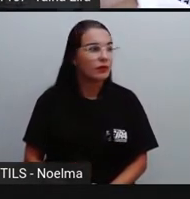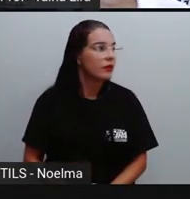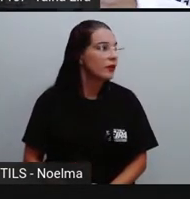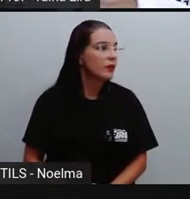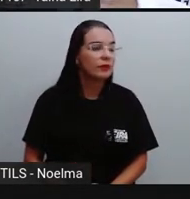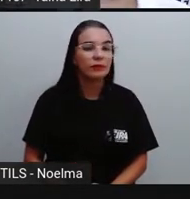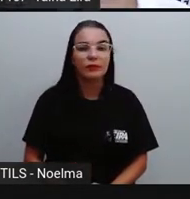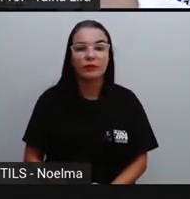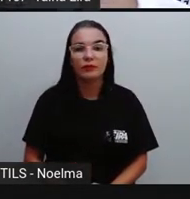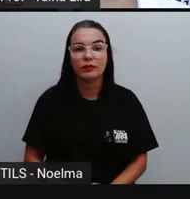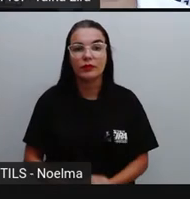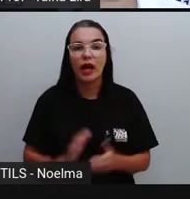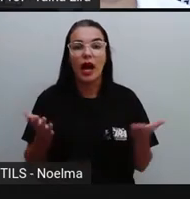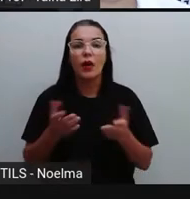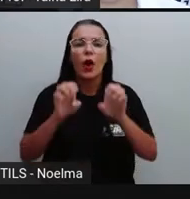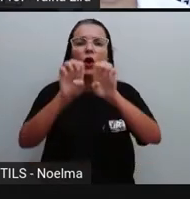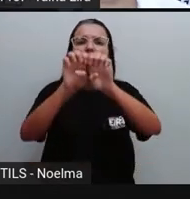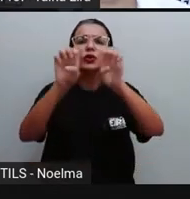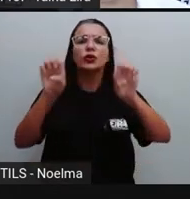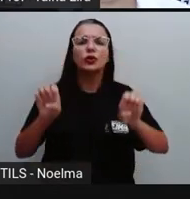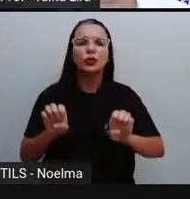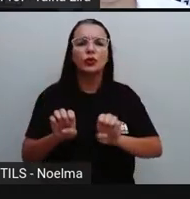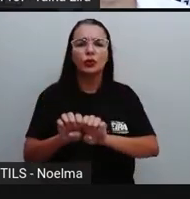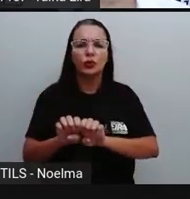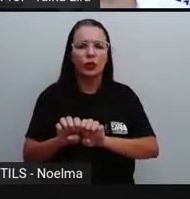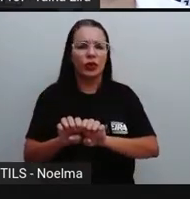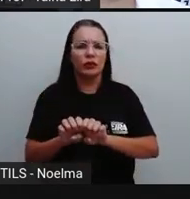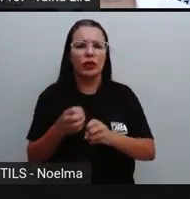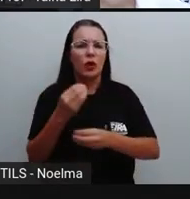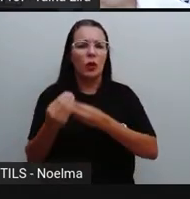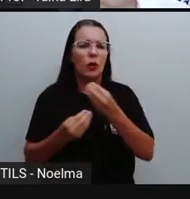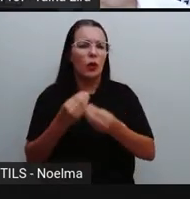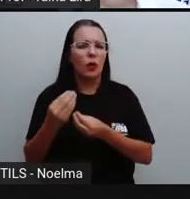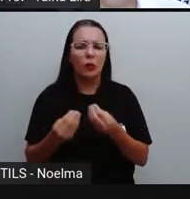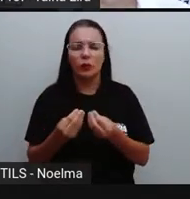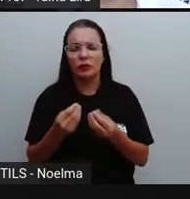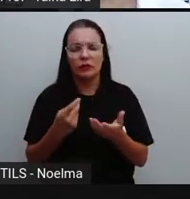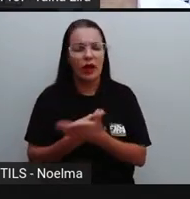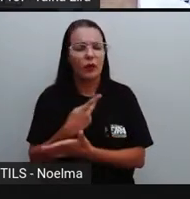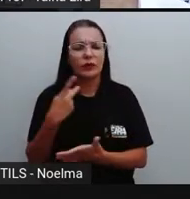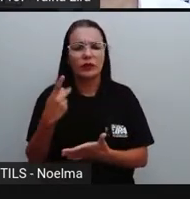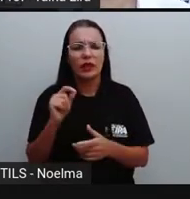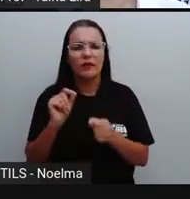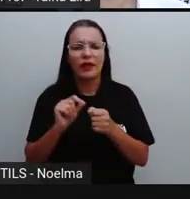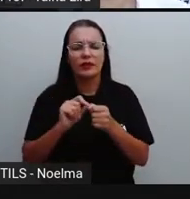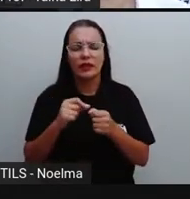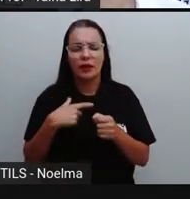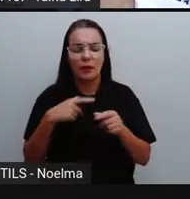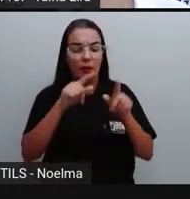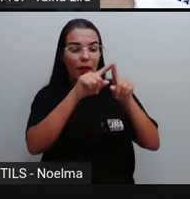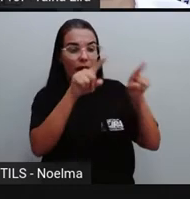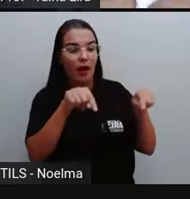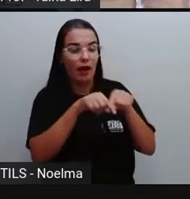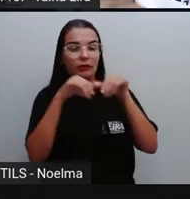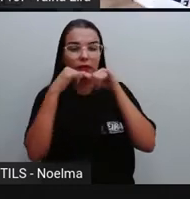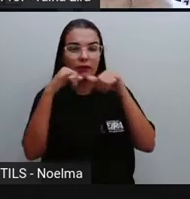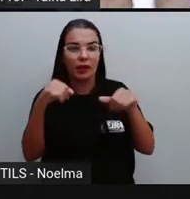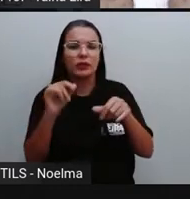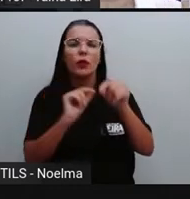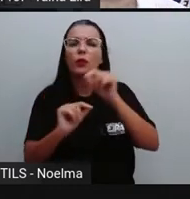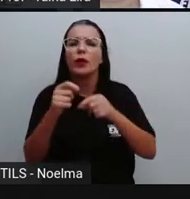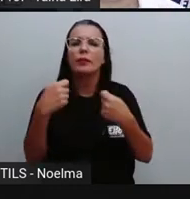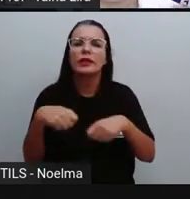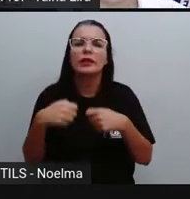E como é a estrutura, Pro, do meu cartaz, tá? Quando eu falo aí de cartaz, o que é que tem que ter na